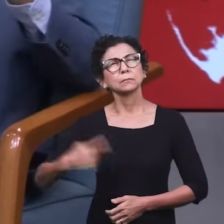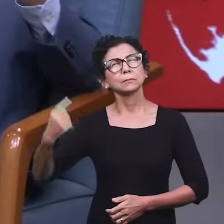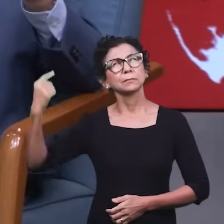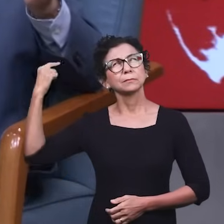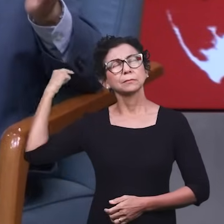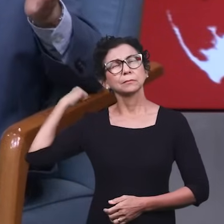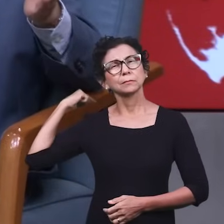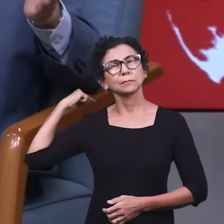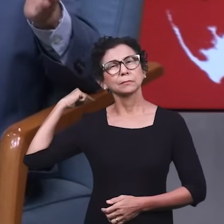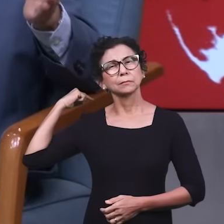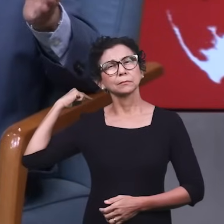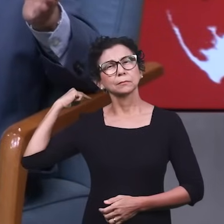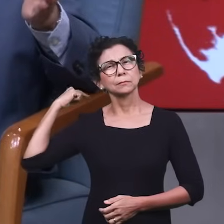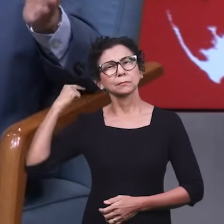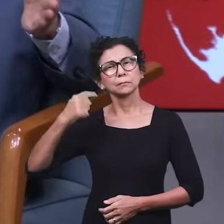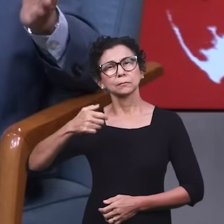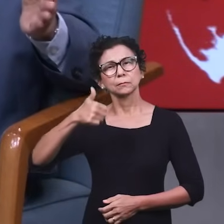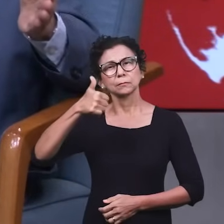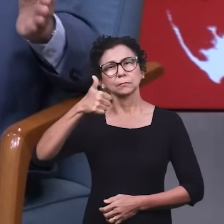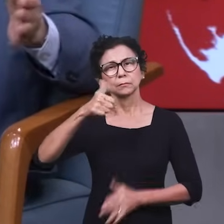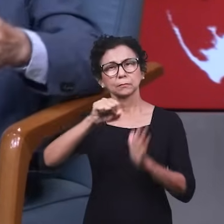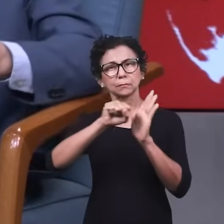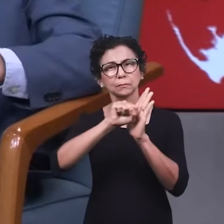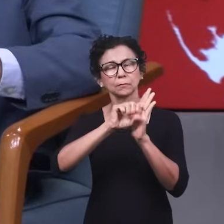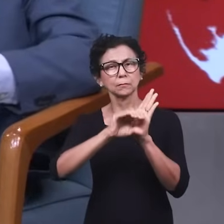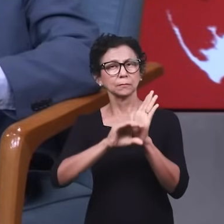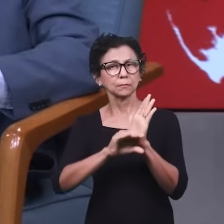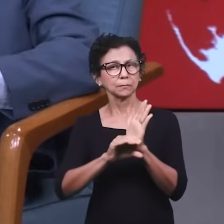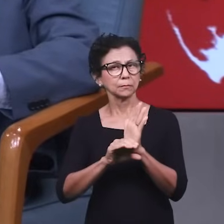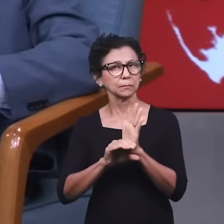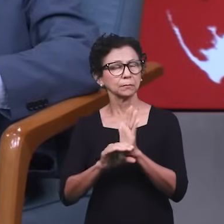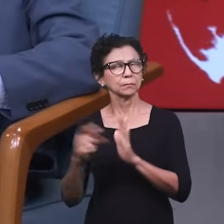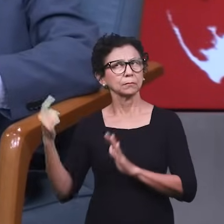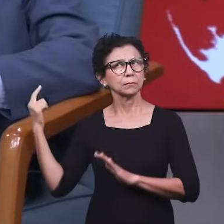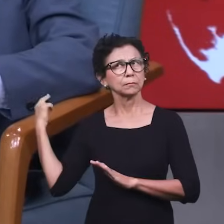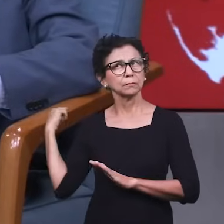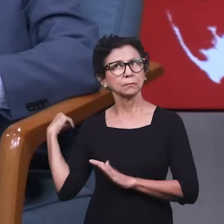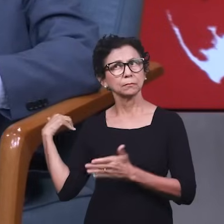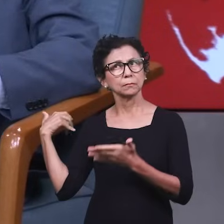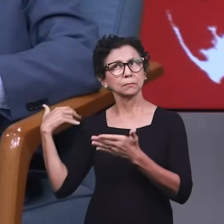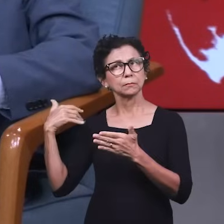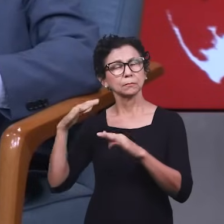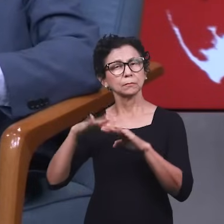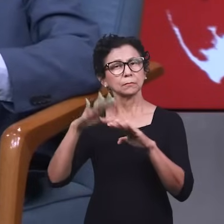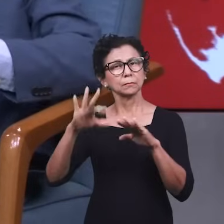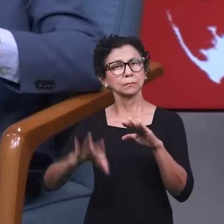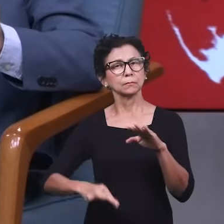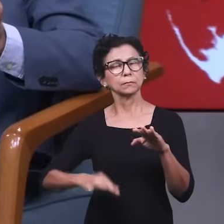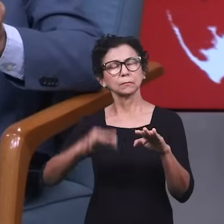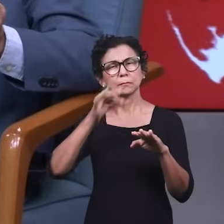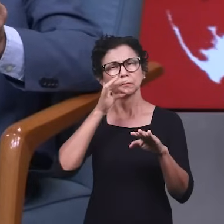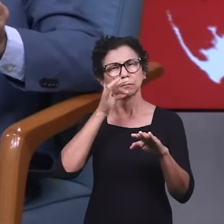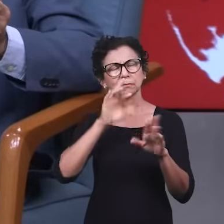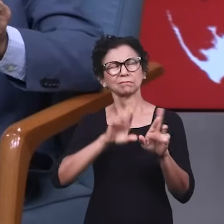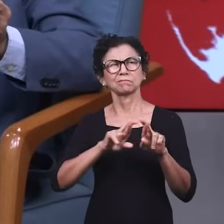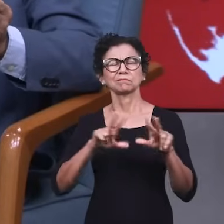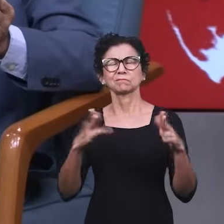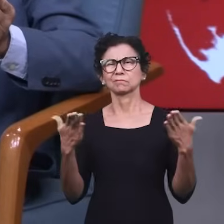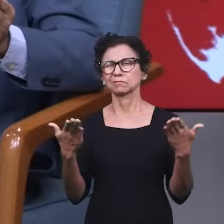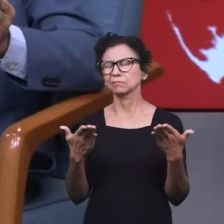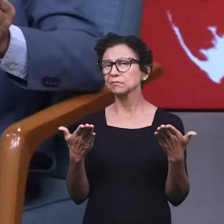Então a vinha que existiu lá no início do primeiro século, ela é